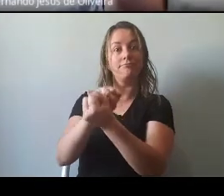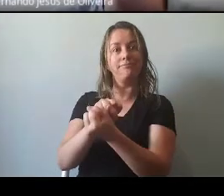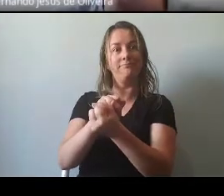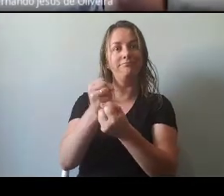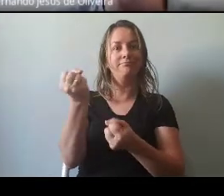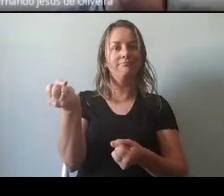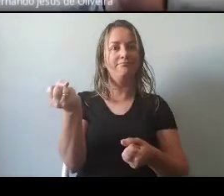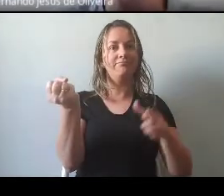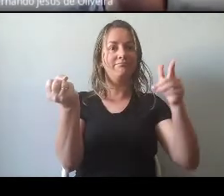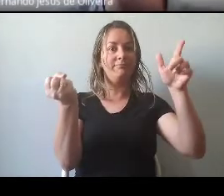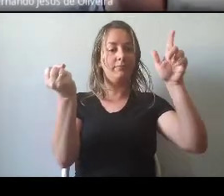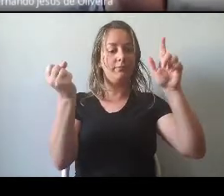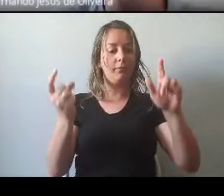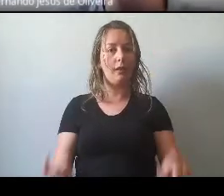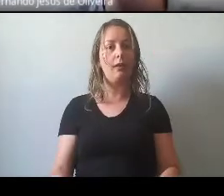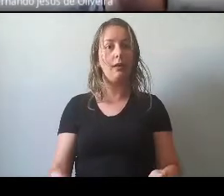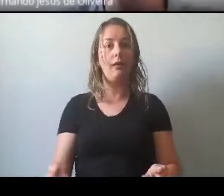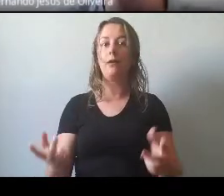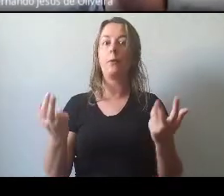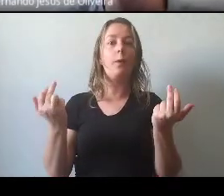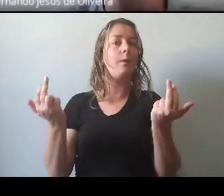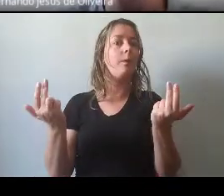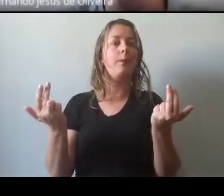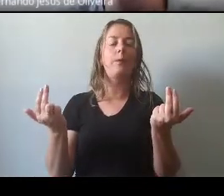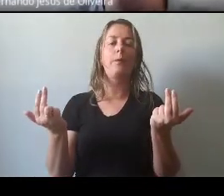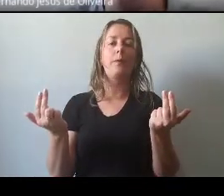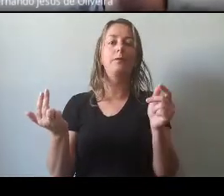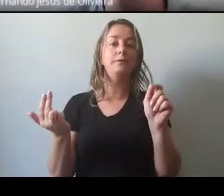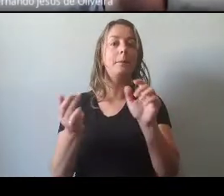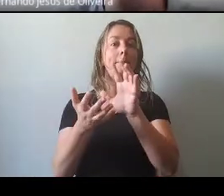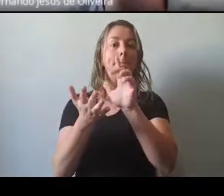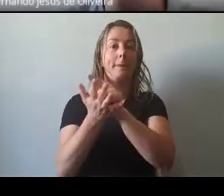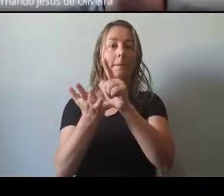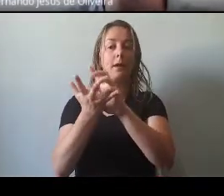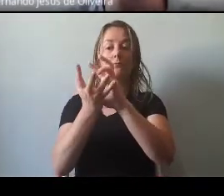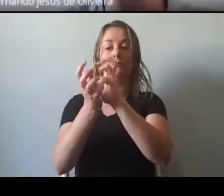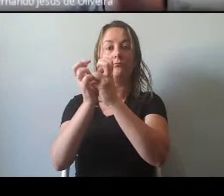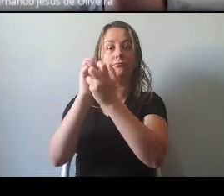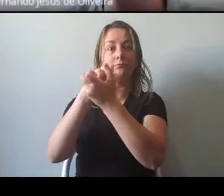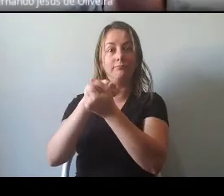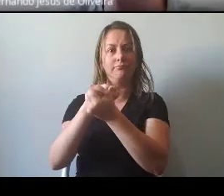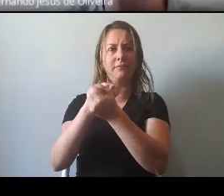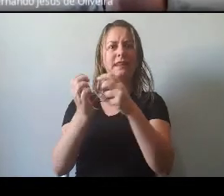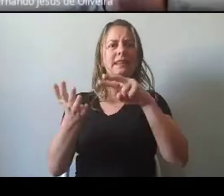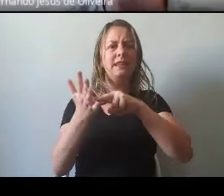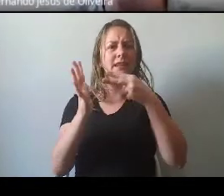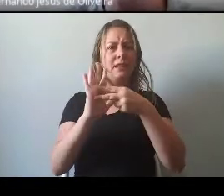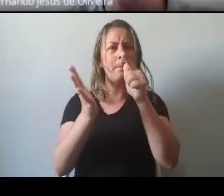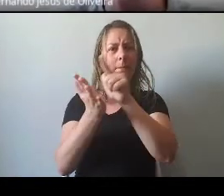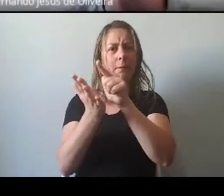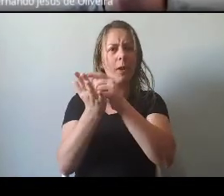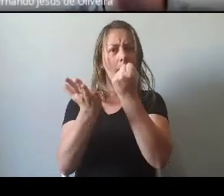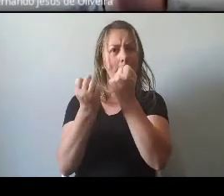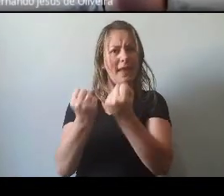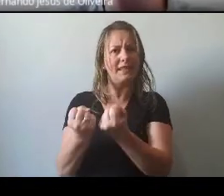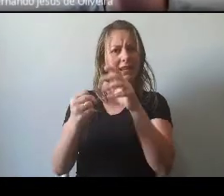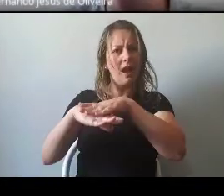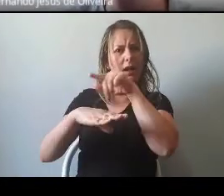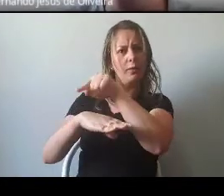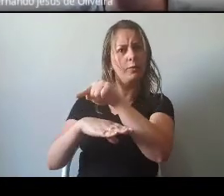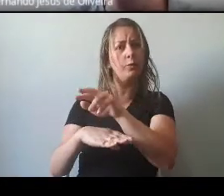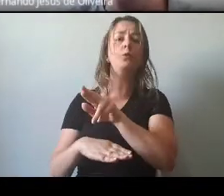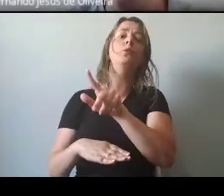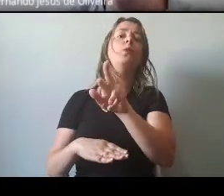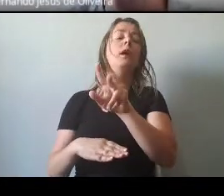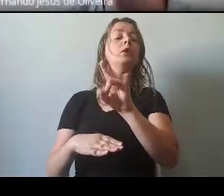o papel e, e lança, você vê que eles caem juntos. Quer dizer, quando eu amasso o papel, eu não faço o papel ficar